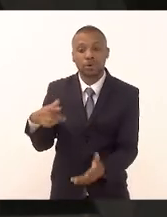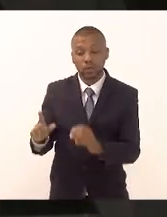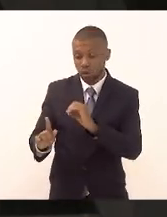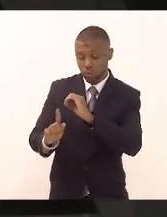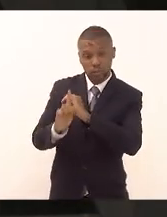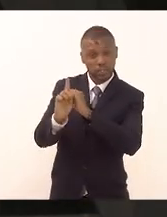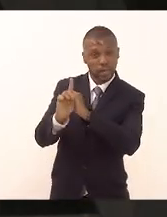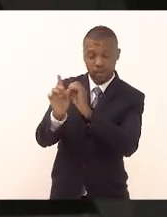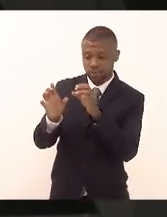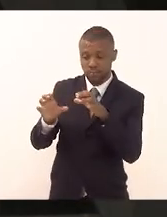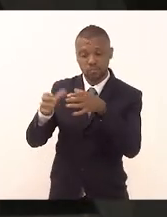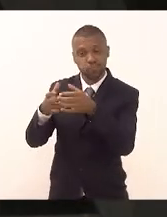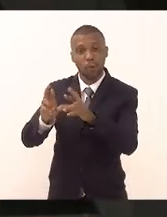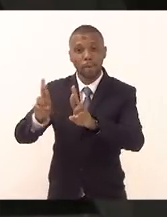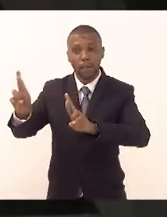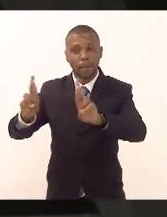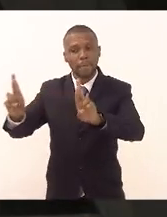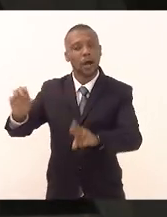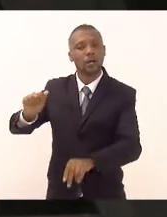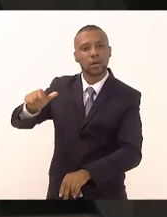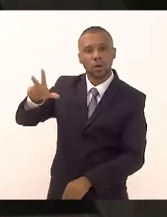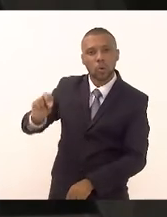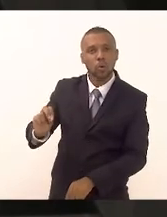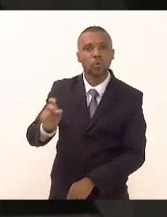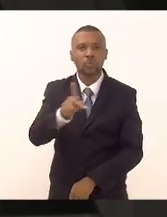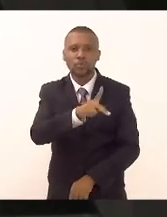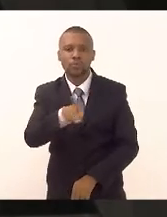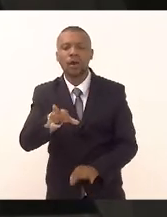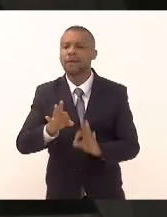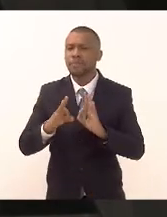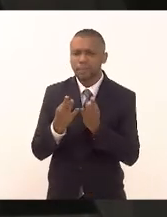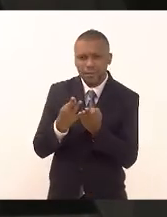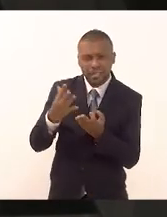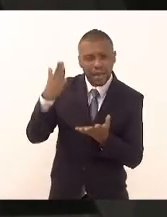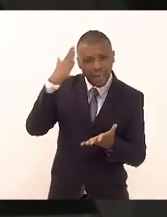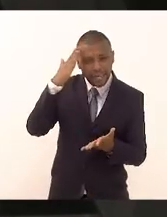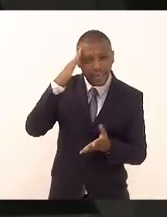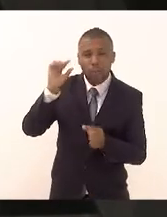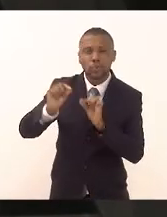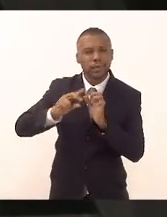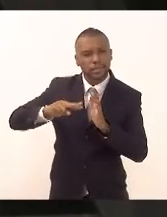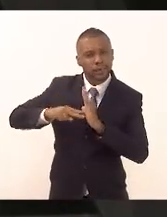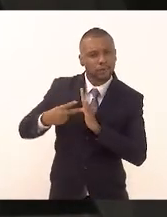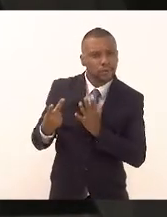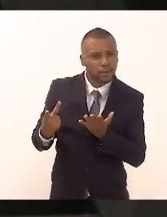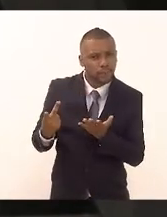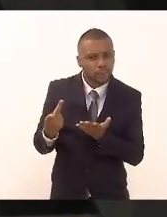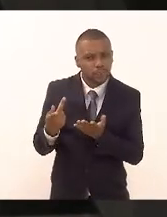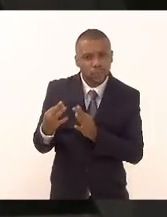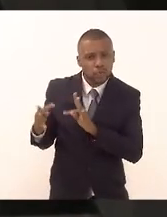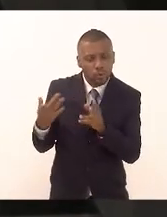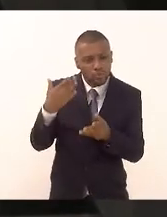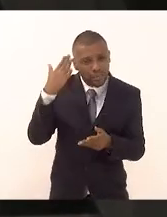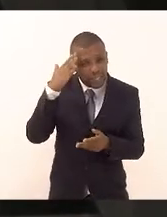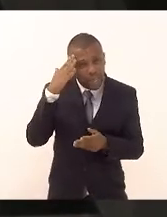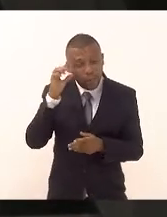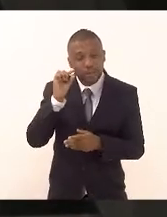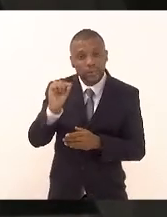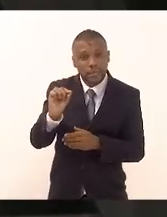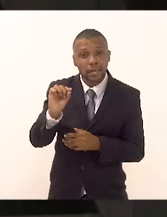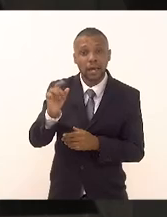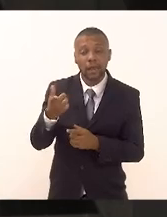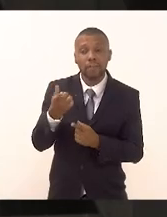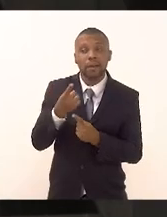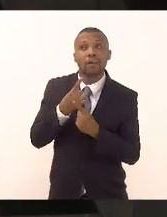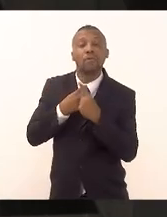estudantis? E as representações docentes? E as famílias? Está todo mundo inteirado do que se trata? Está todo mundo inteirado que, doravante, pela vontade